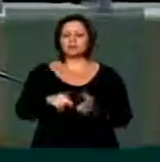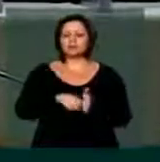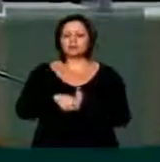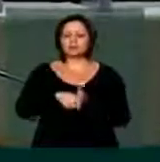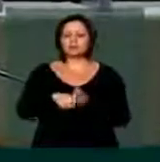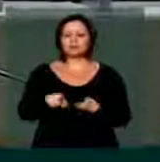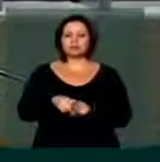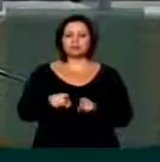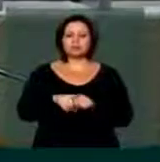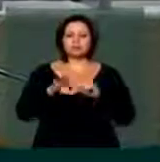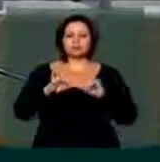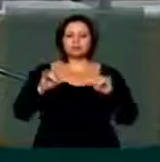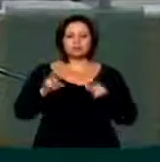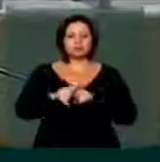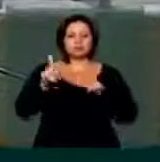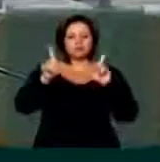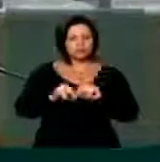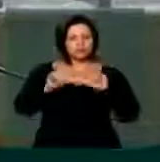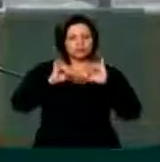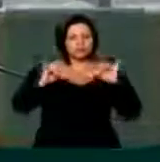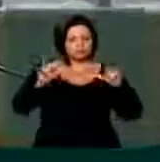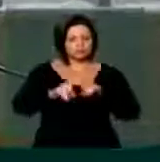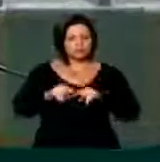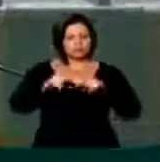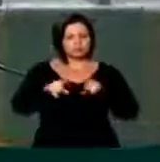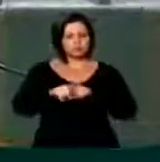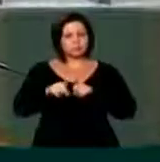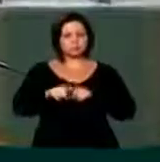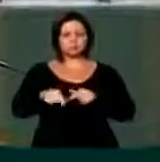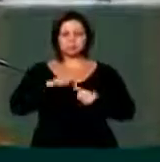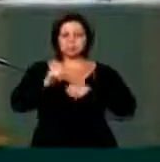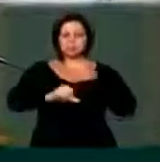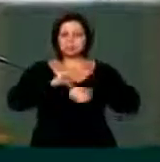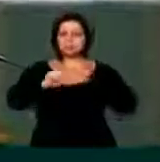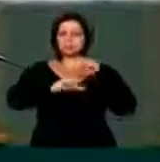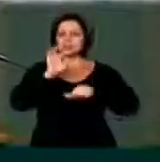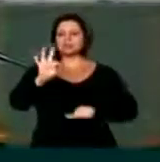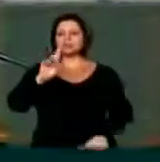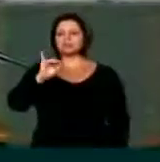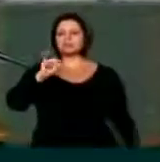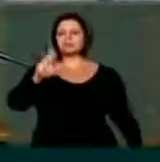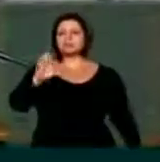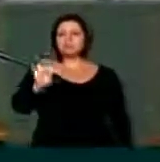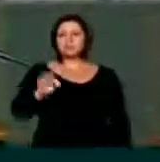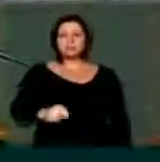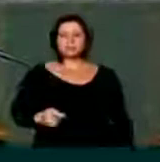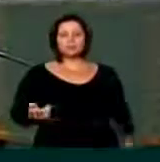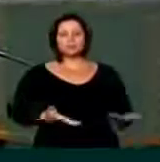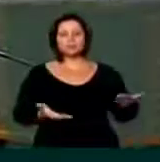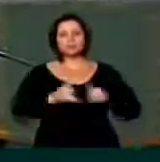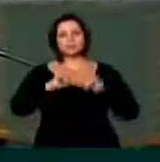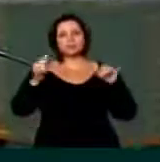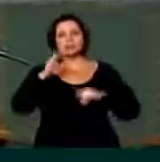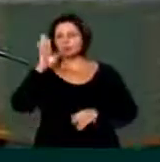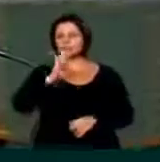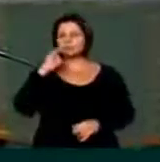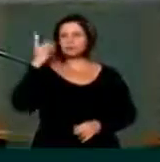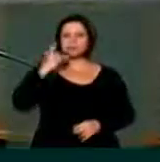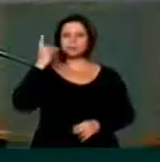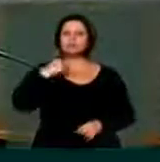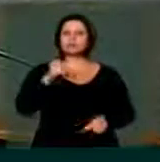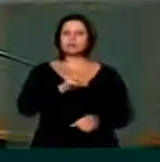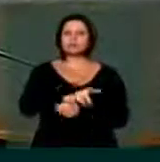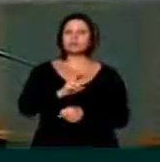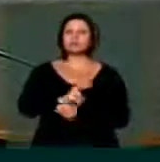a taxação das grandes fortunas. Nós defendemos uma profunda reforma tributária, senhor presidente, senhores deputados.